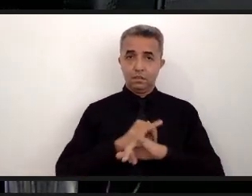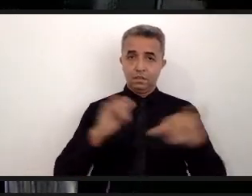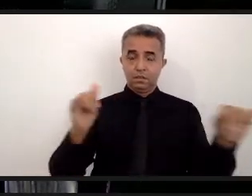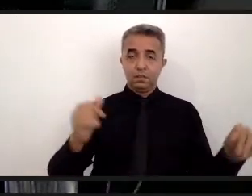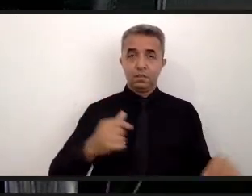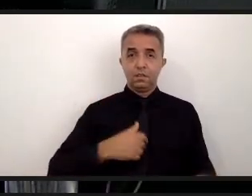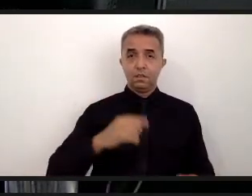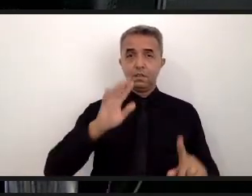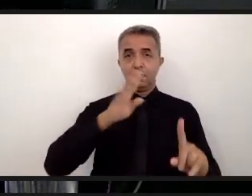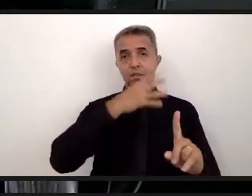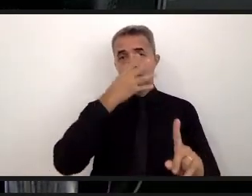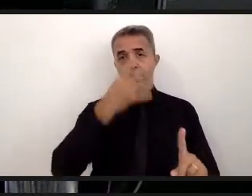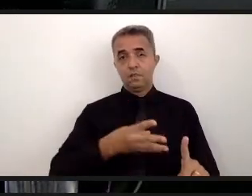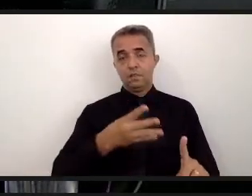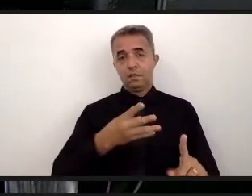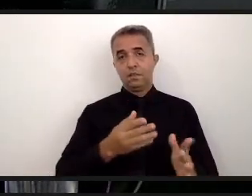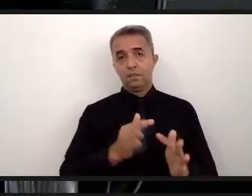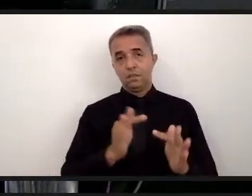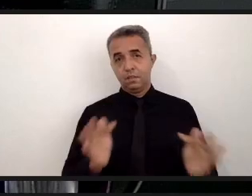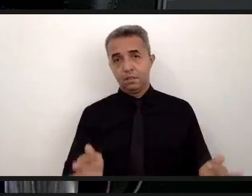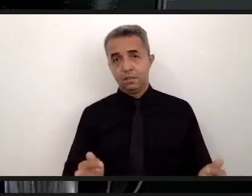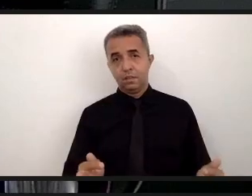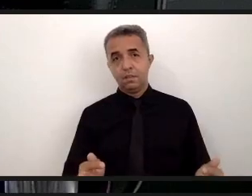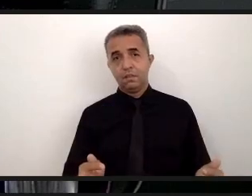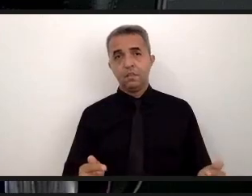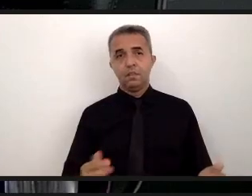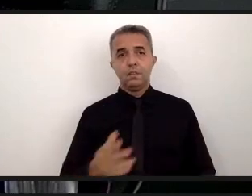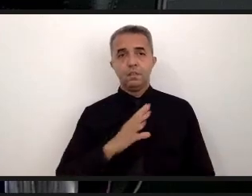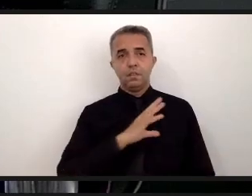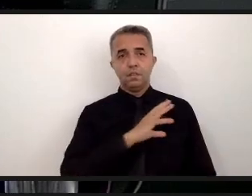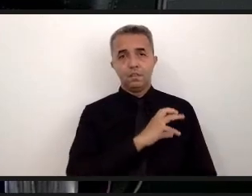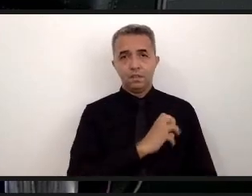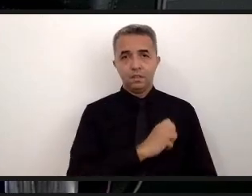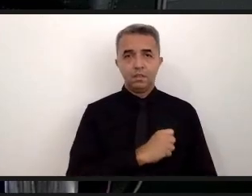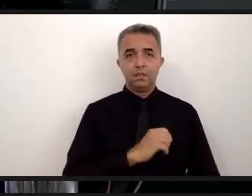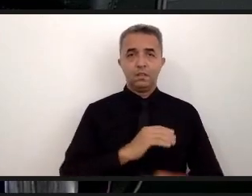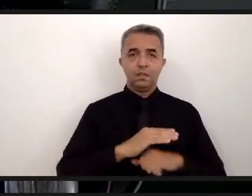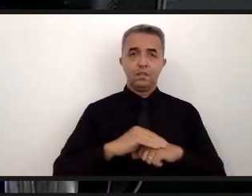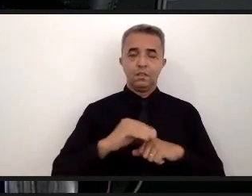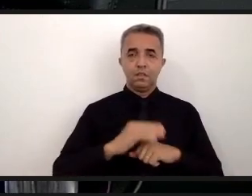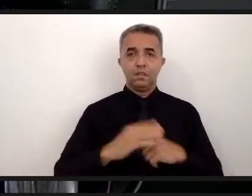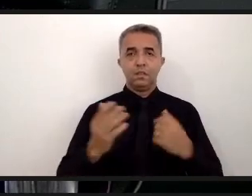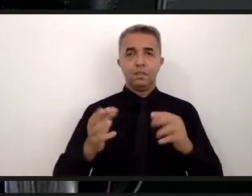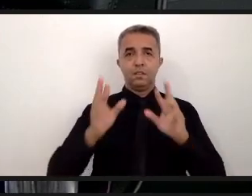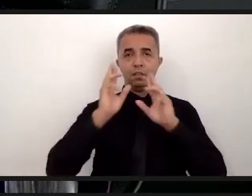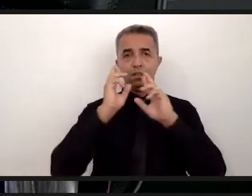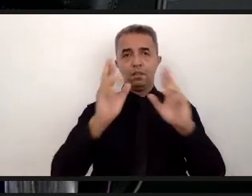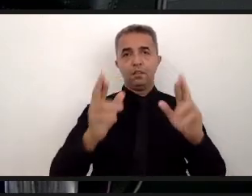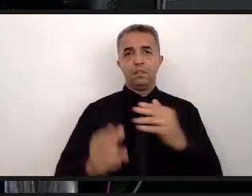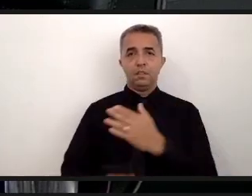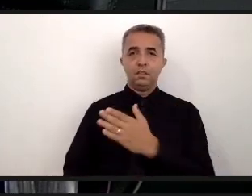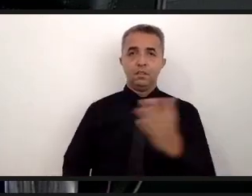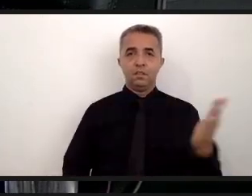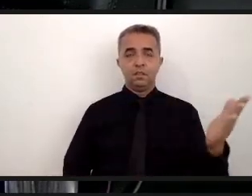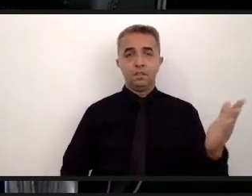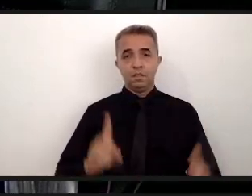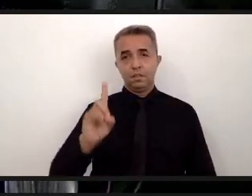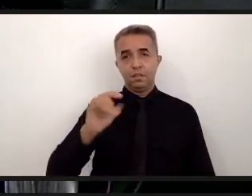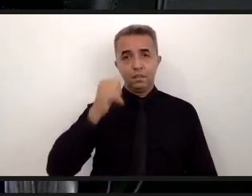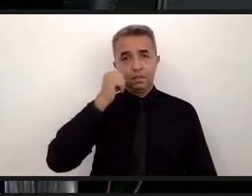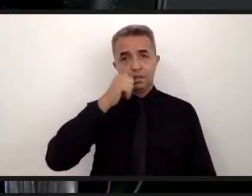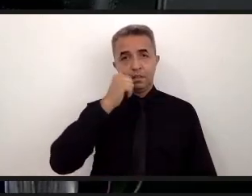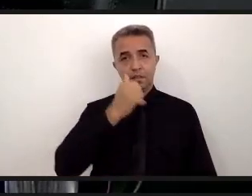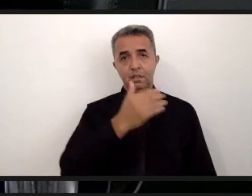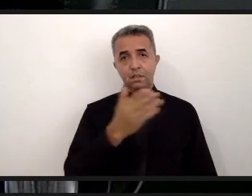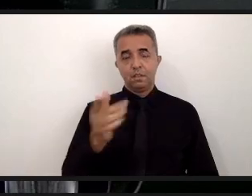é uma homenagem com amor, com carinho, com muita consideração, não só pelo Dia da Mulher, mas